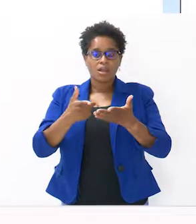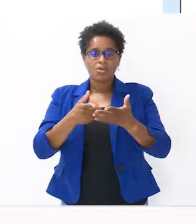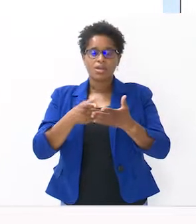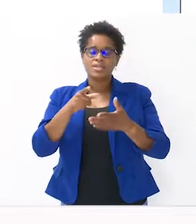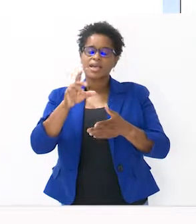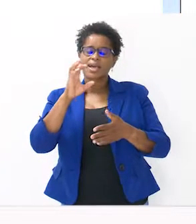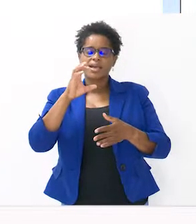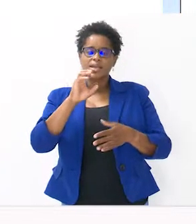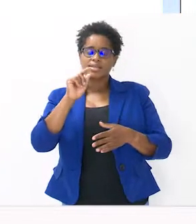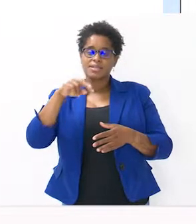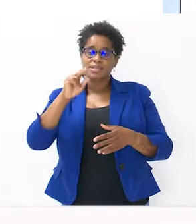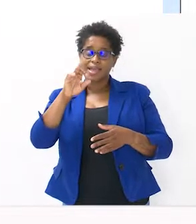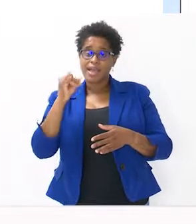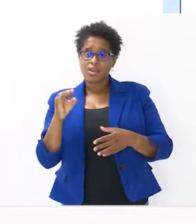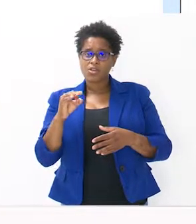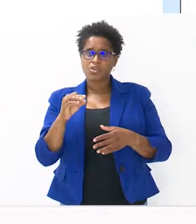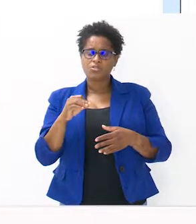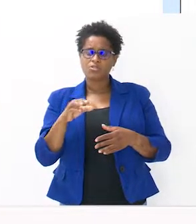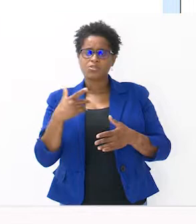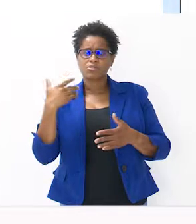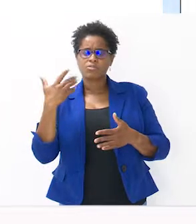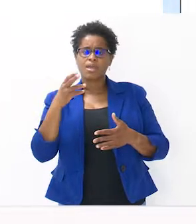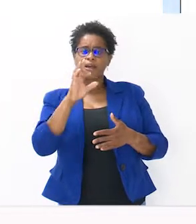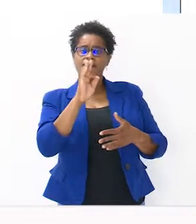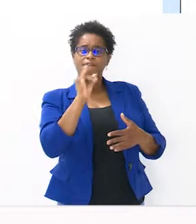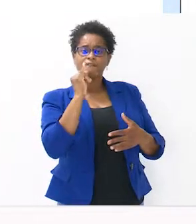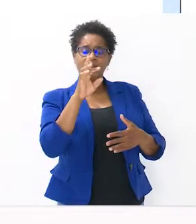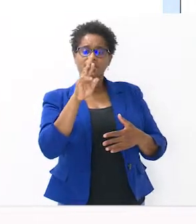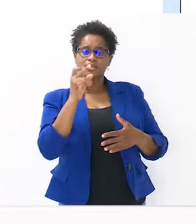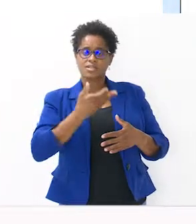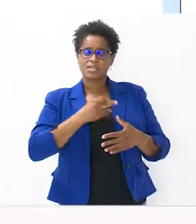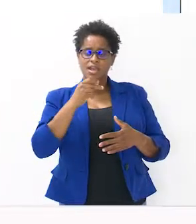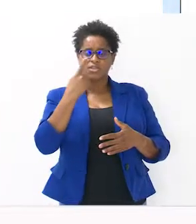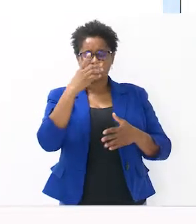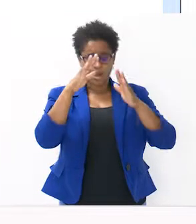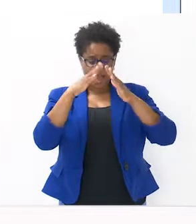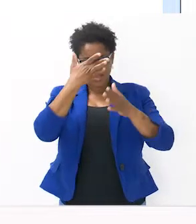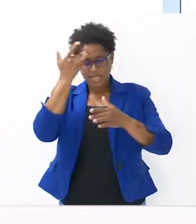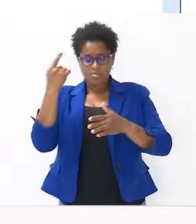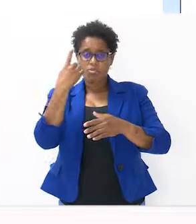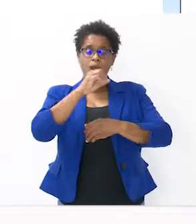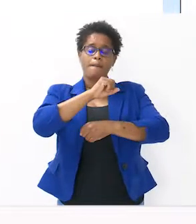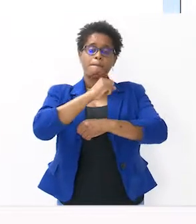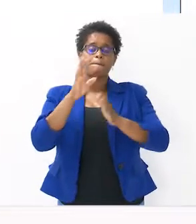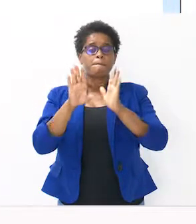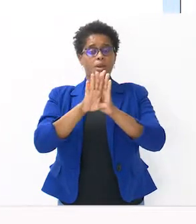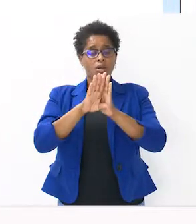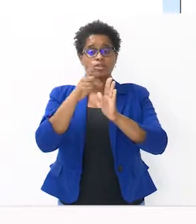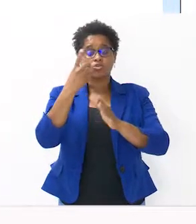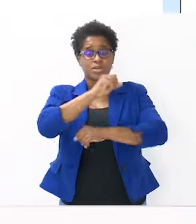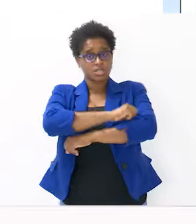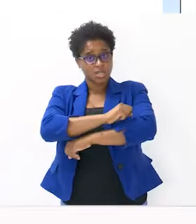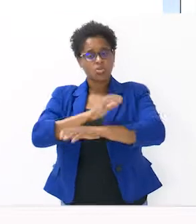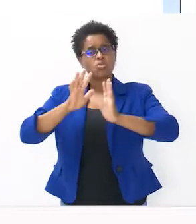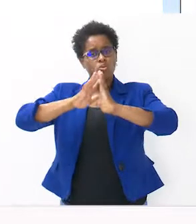Cenário: a fachada de uma casa simples, com uma porta e uma janela, com estrutura de